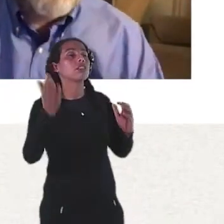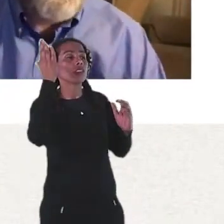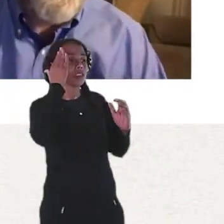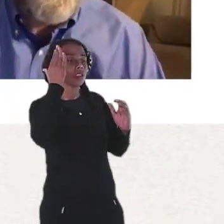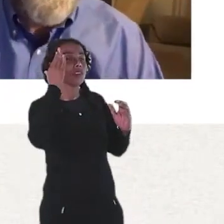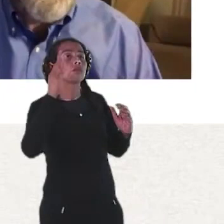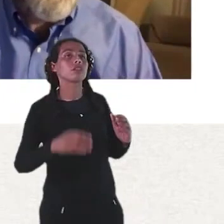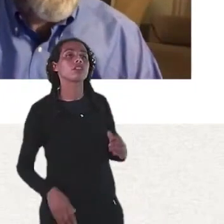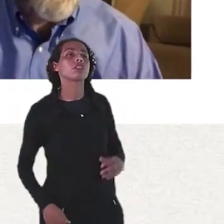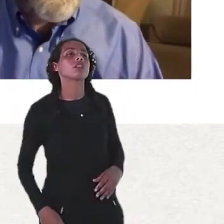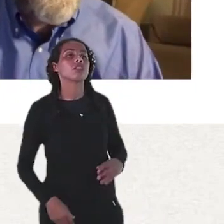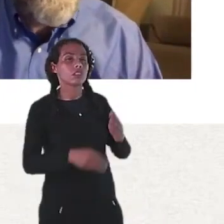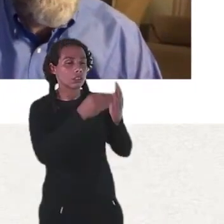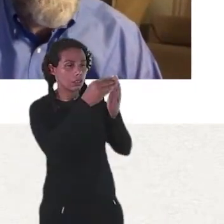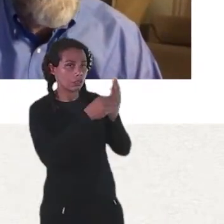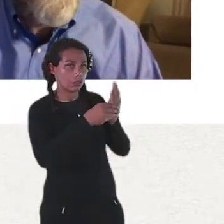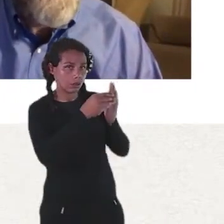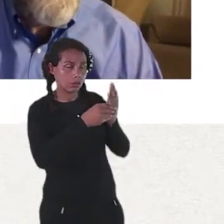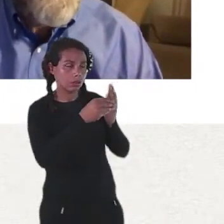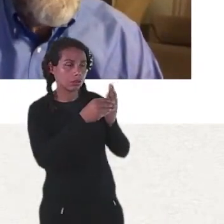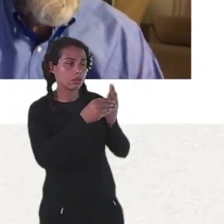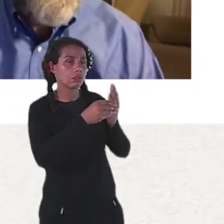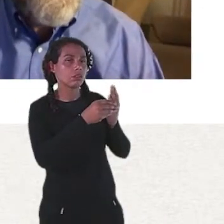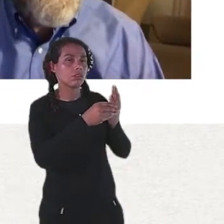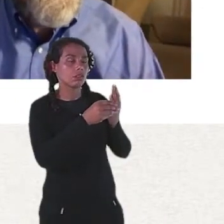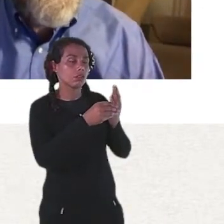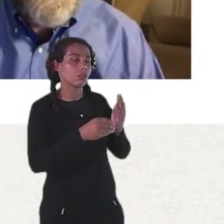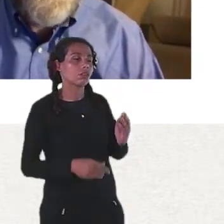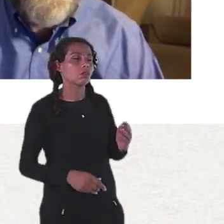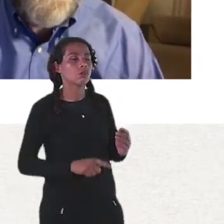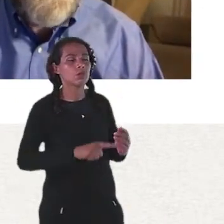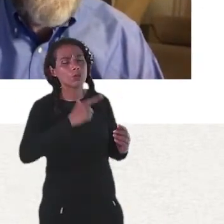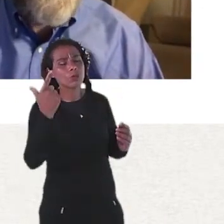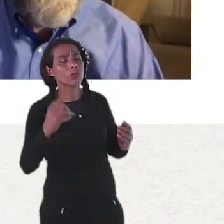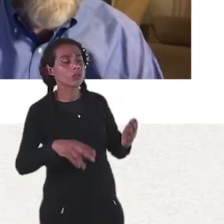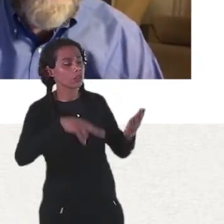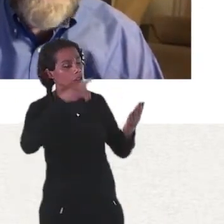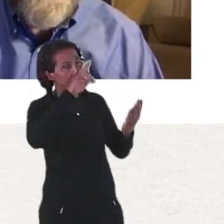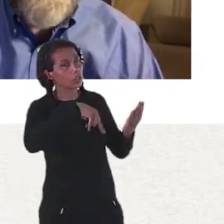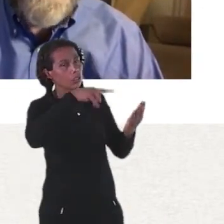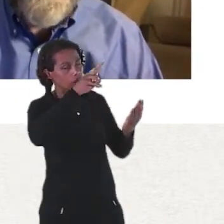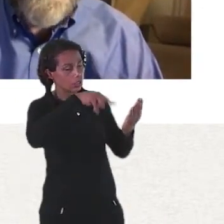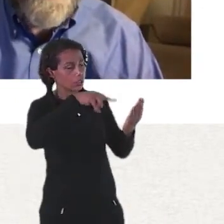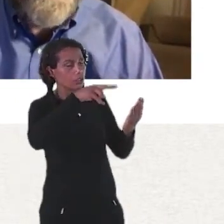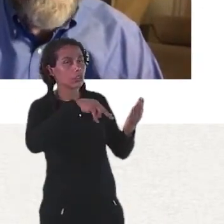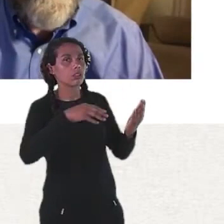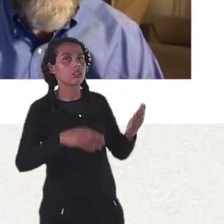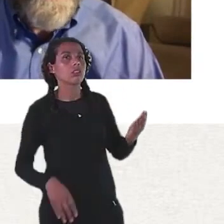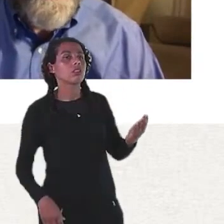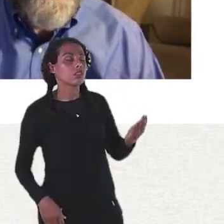a Hermética, do Hermes Trismegistus, né? E se você pegar a primeira página do livro